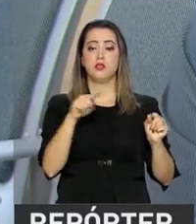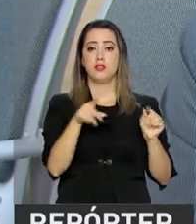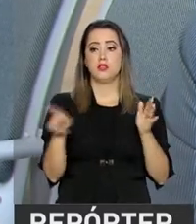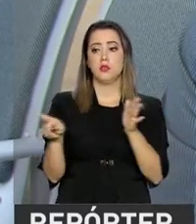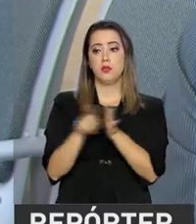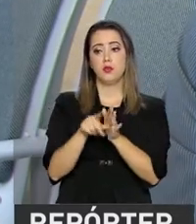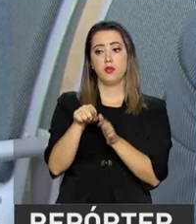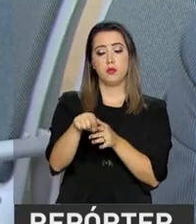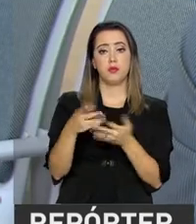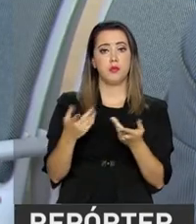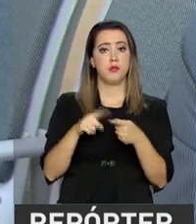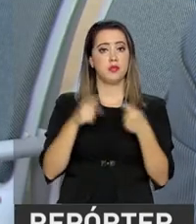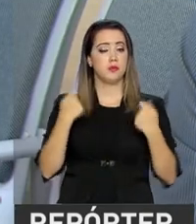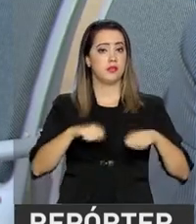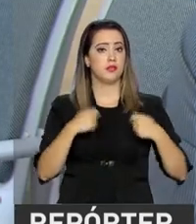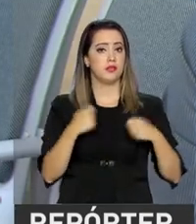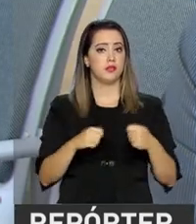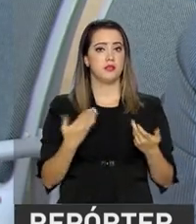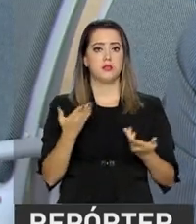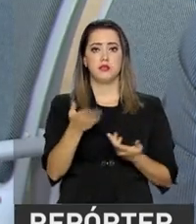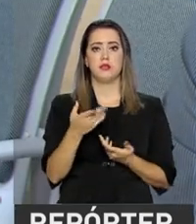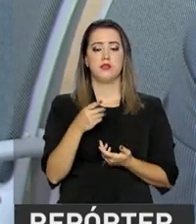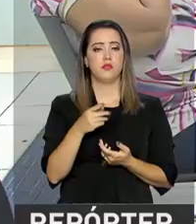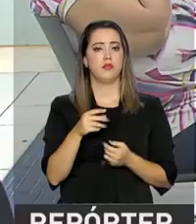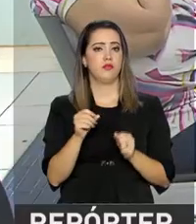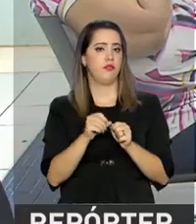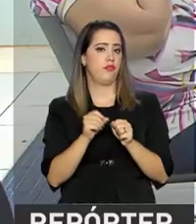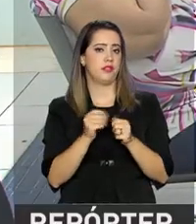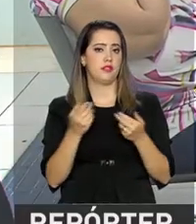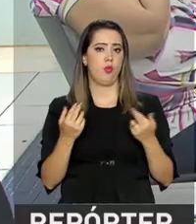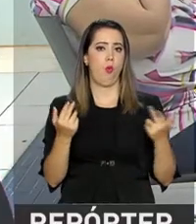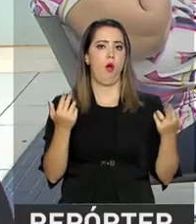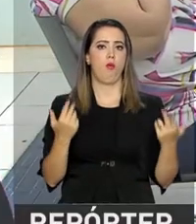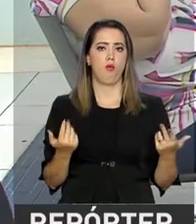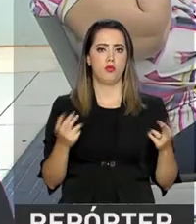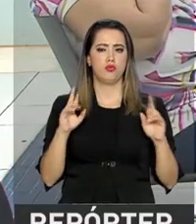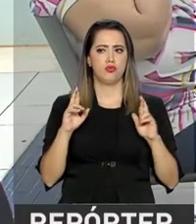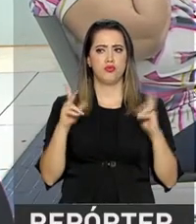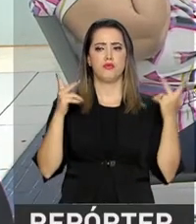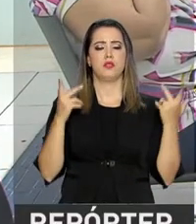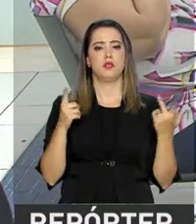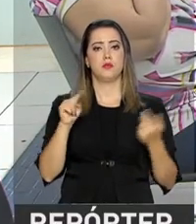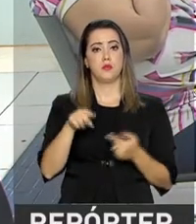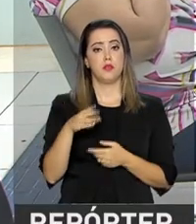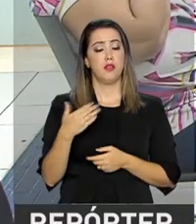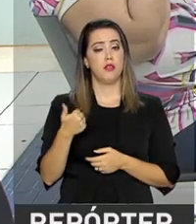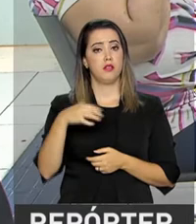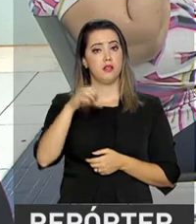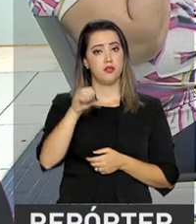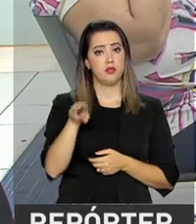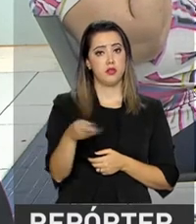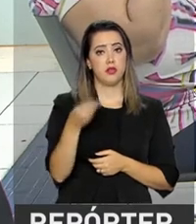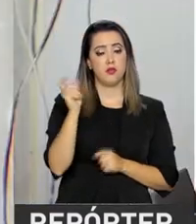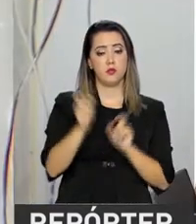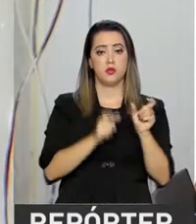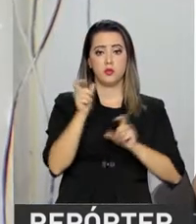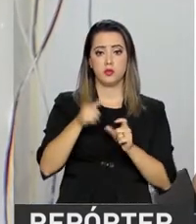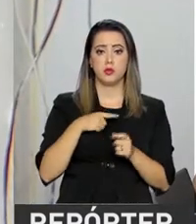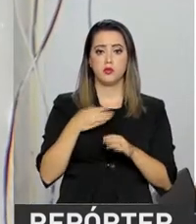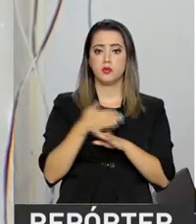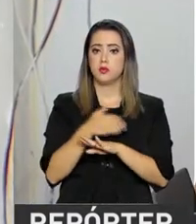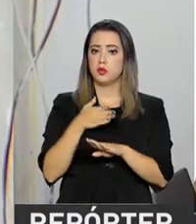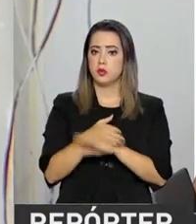que o tipo de instalação que eu precisava ele não faziam rodrigo é um dos mais de 19 milhões e 500 mil brasileiros que